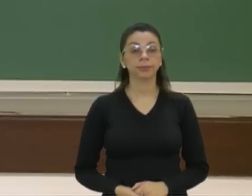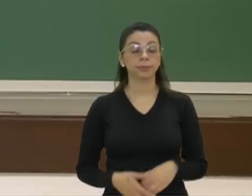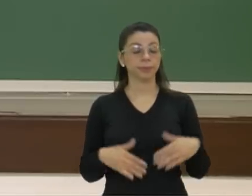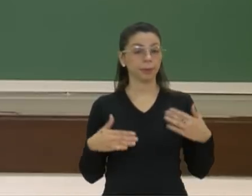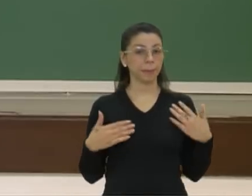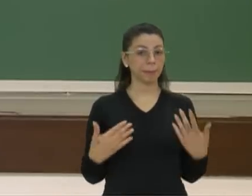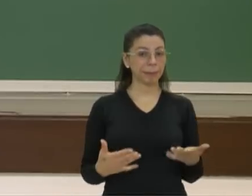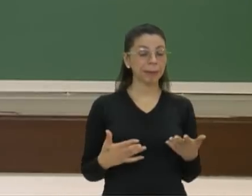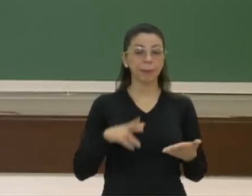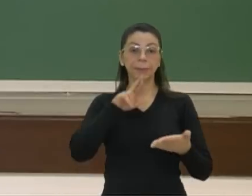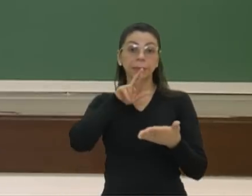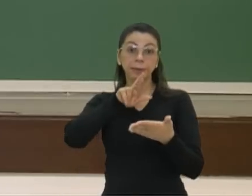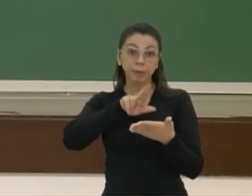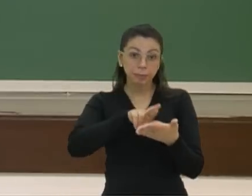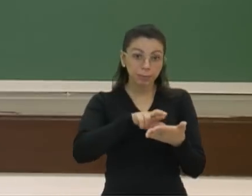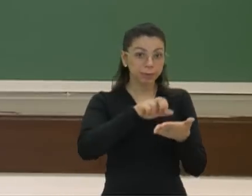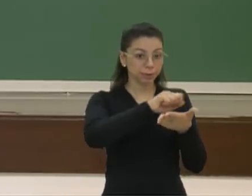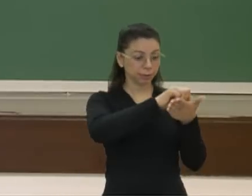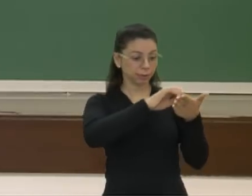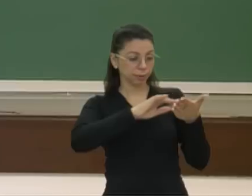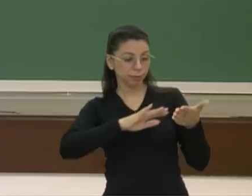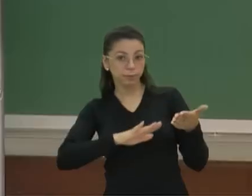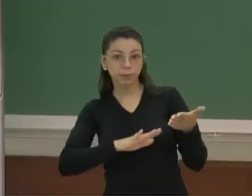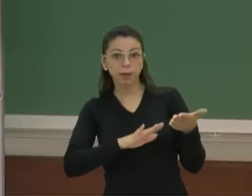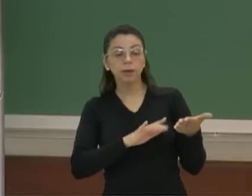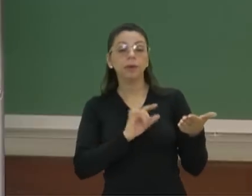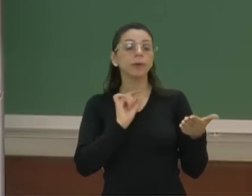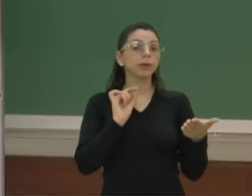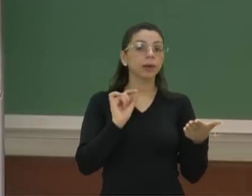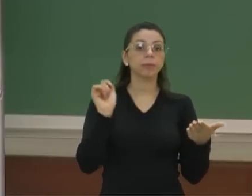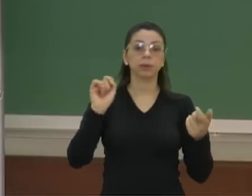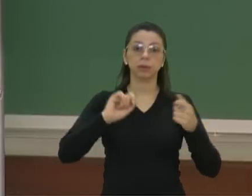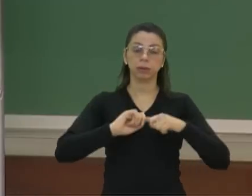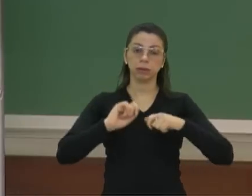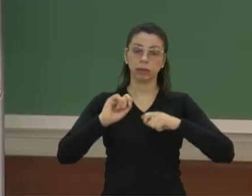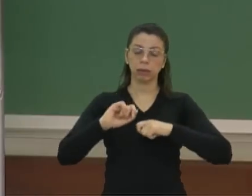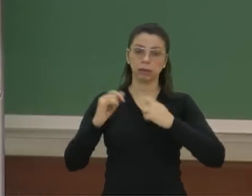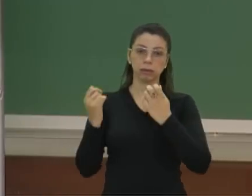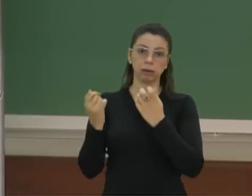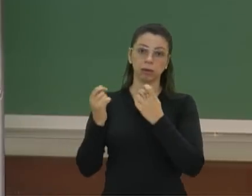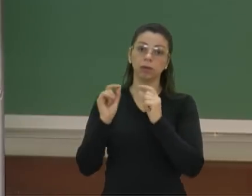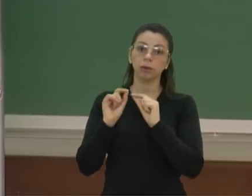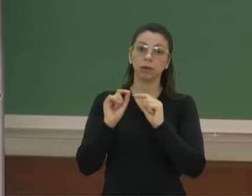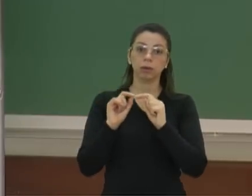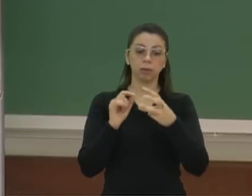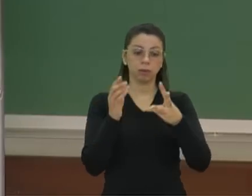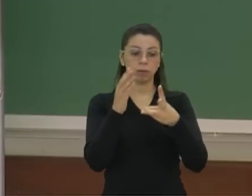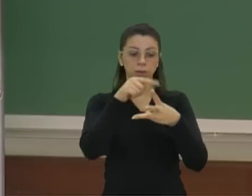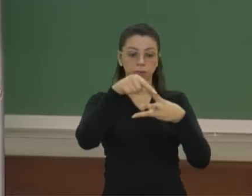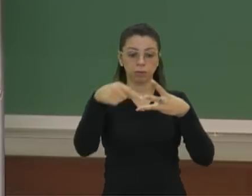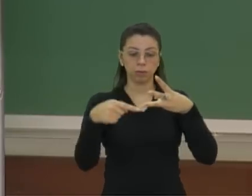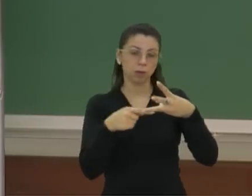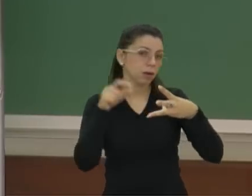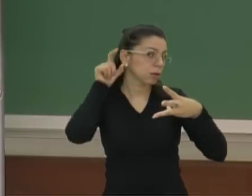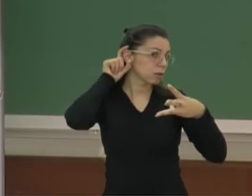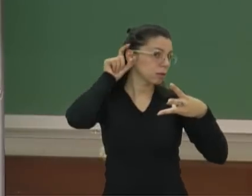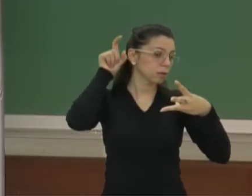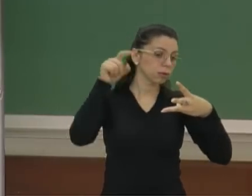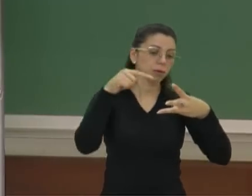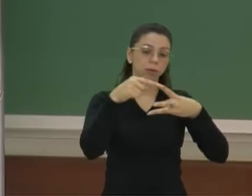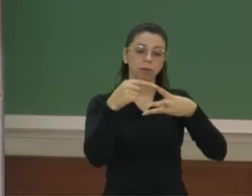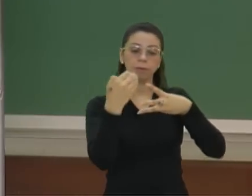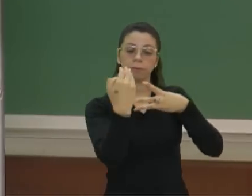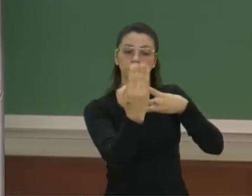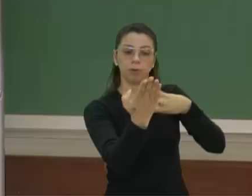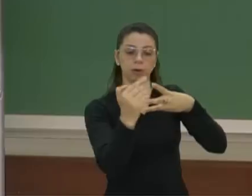Bom, para resolver esse exercício, para resolver esse quiz, você tem que lembrar que a orelha é dividida em 3 regiões: